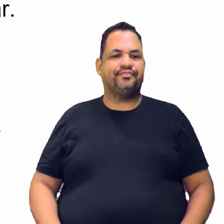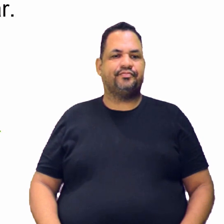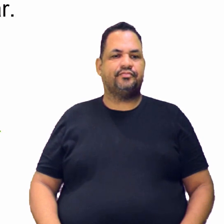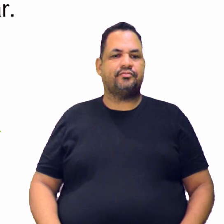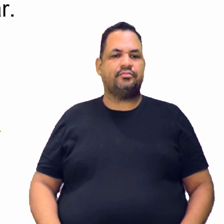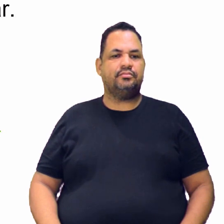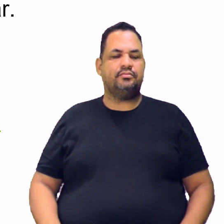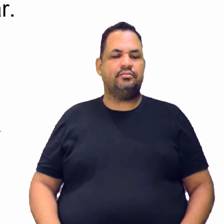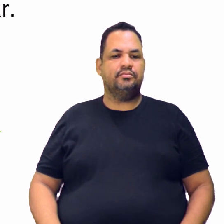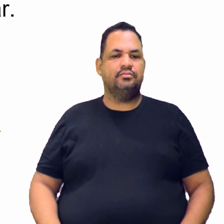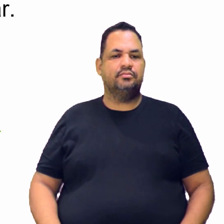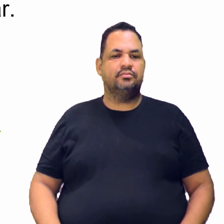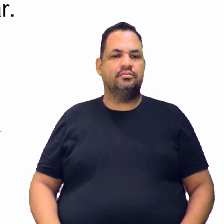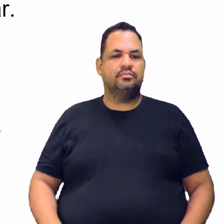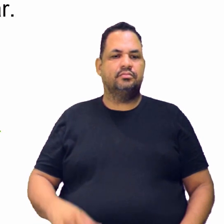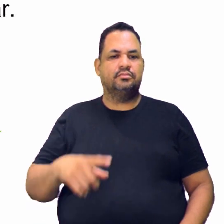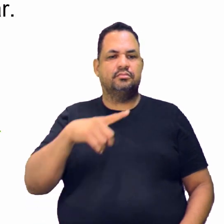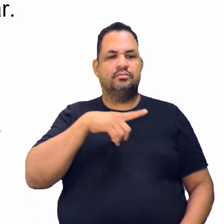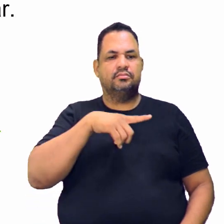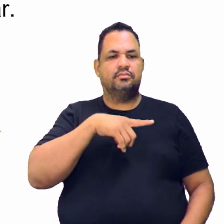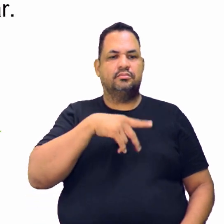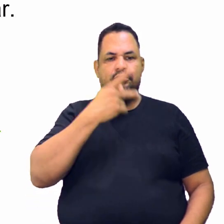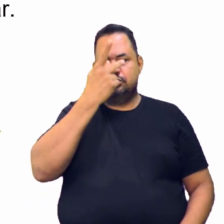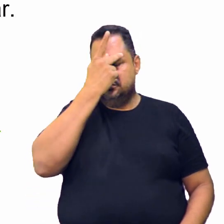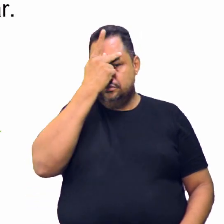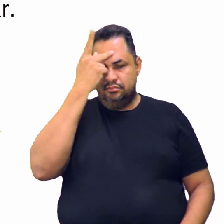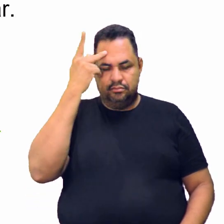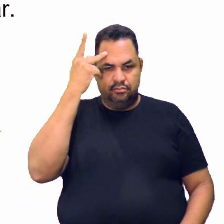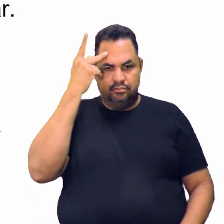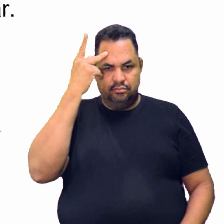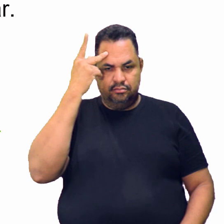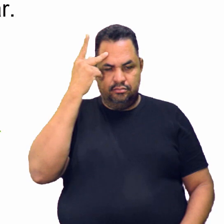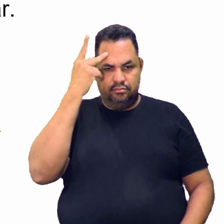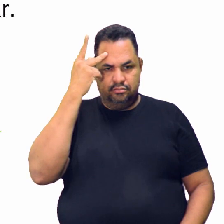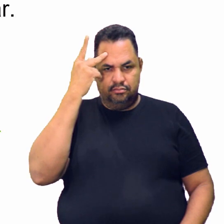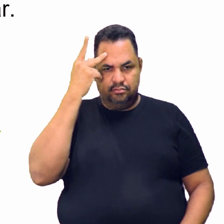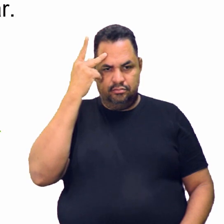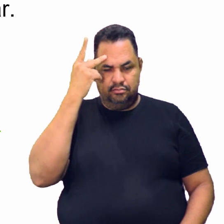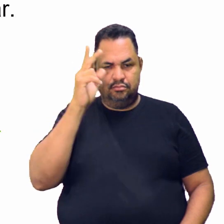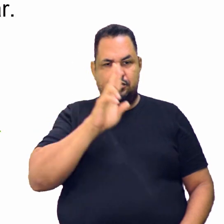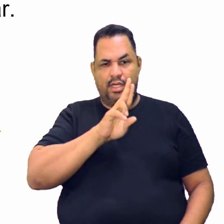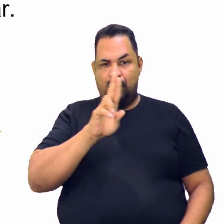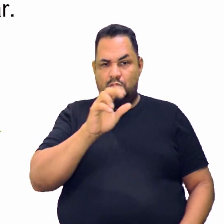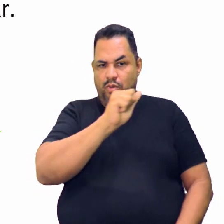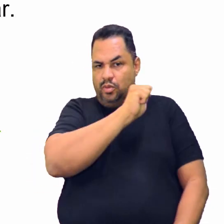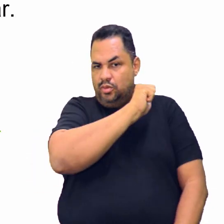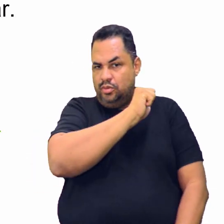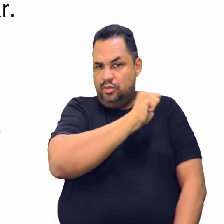bem. Será que tem alguém com esse nome aí no primeiro ano?